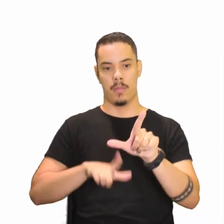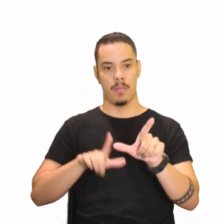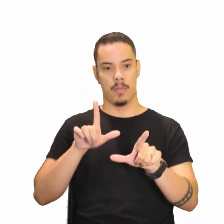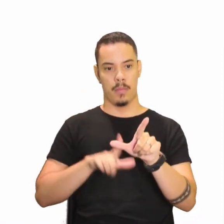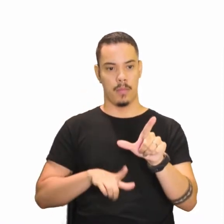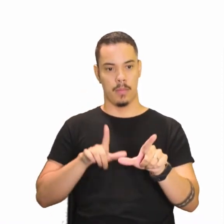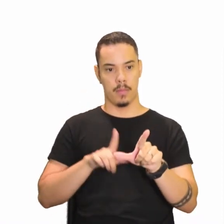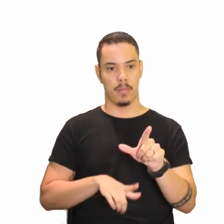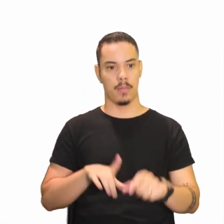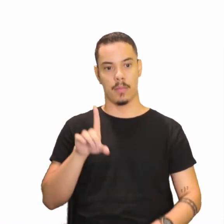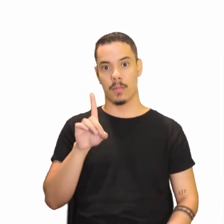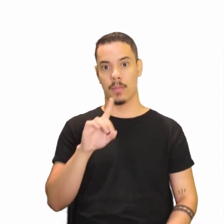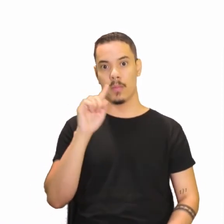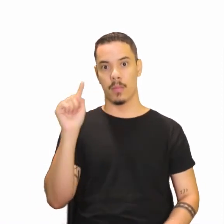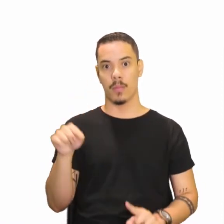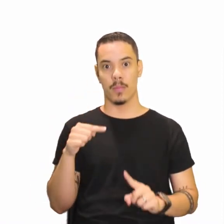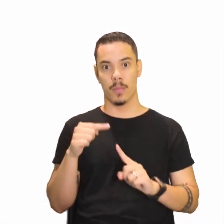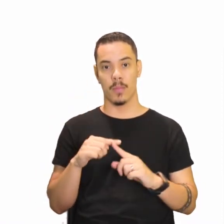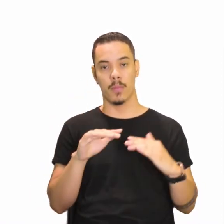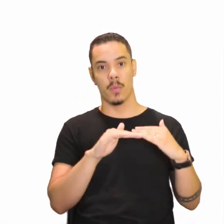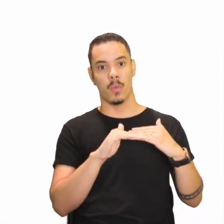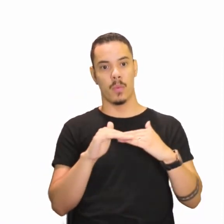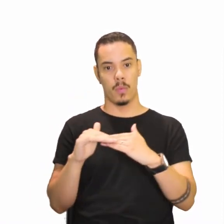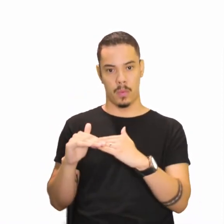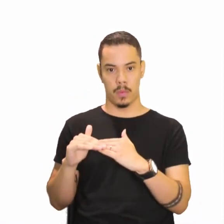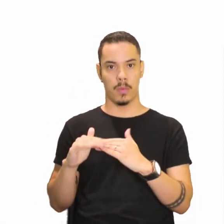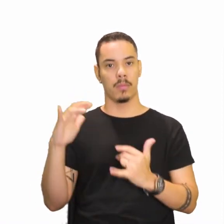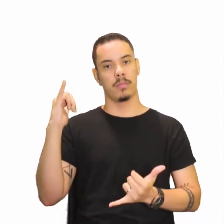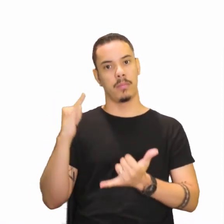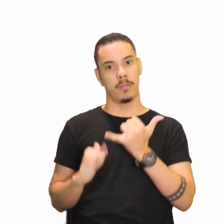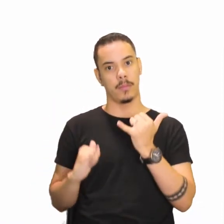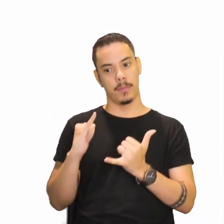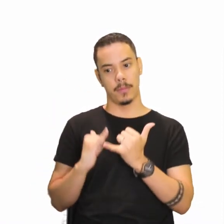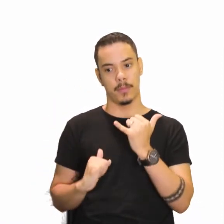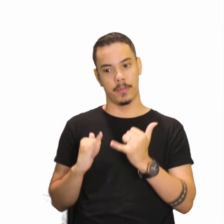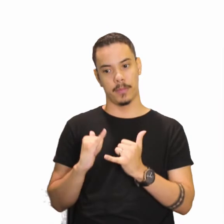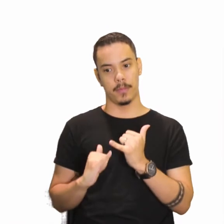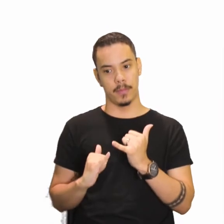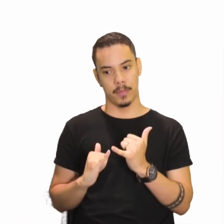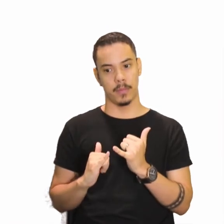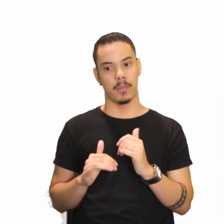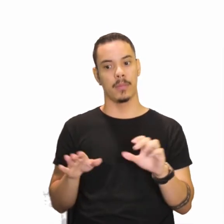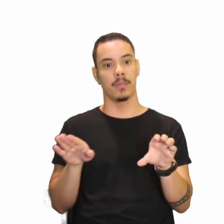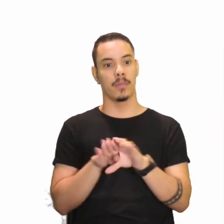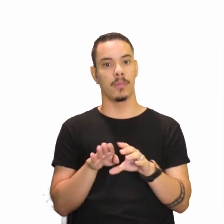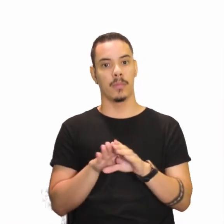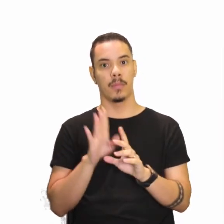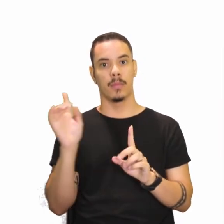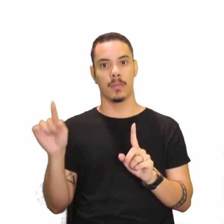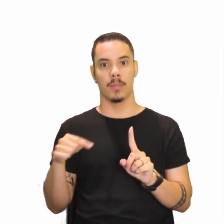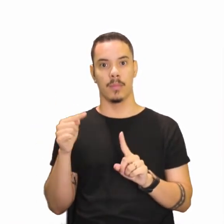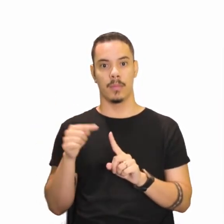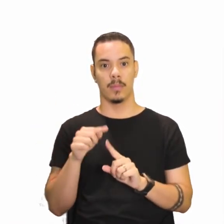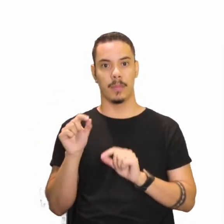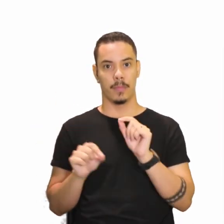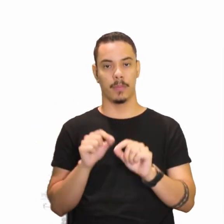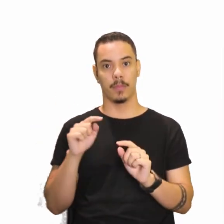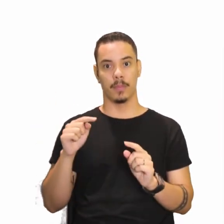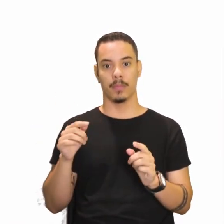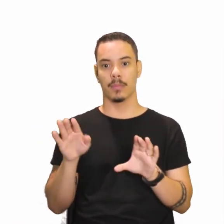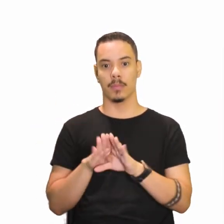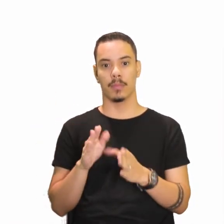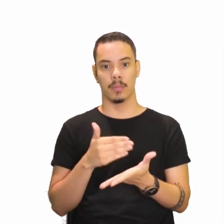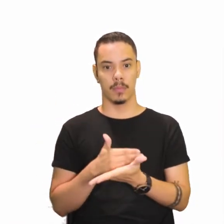D, afins de igualdade, né? Semelhante. E afim também com o objetivo